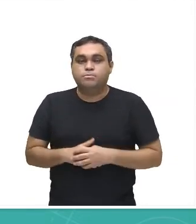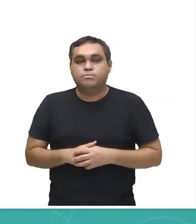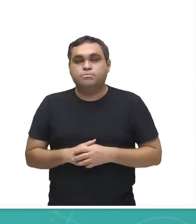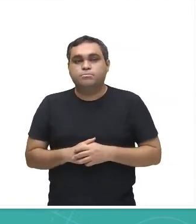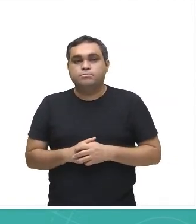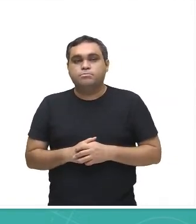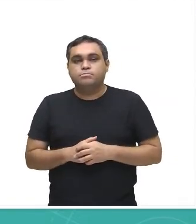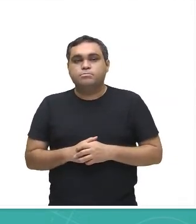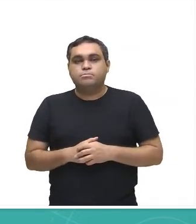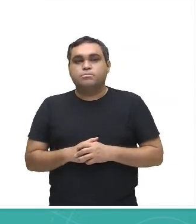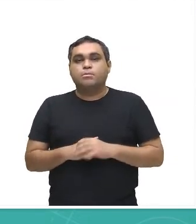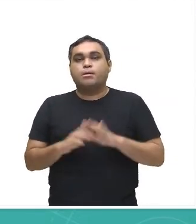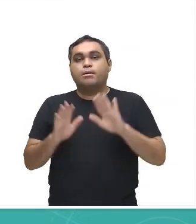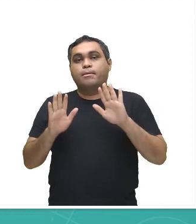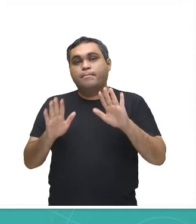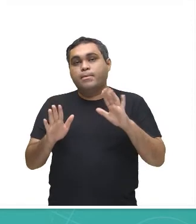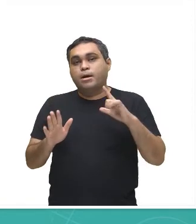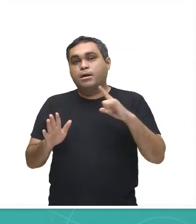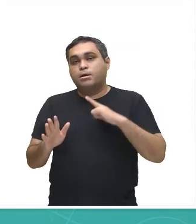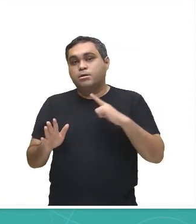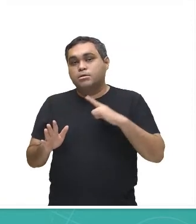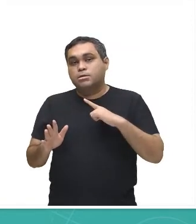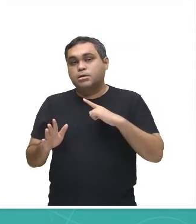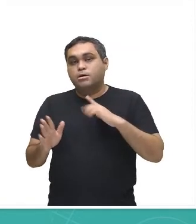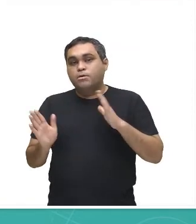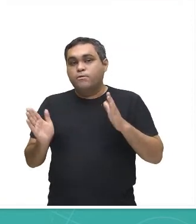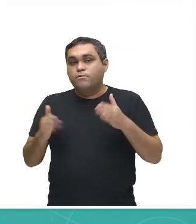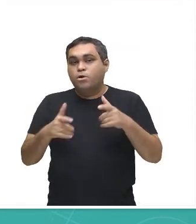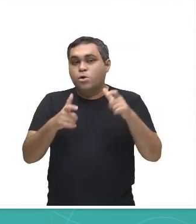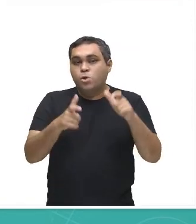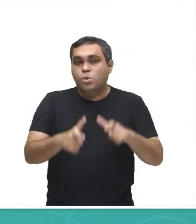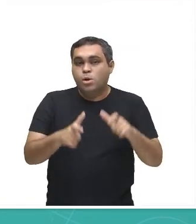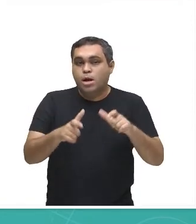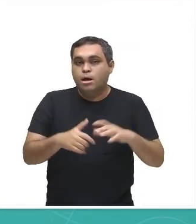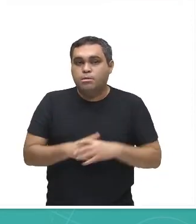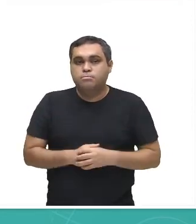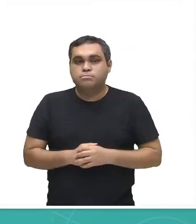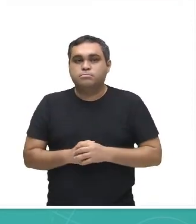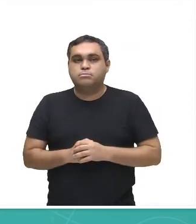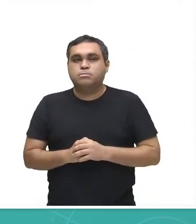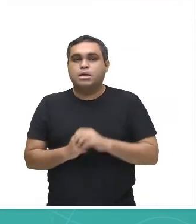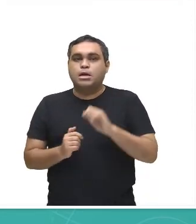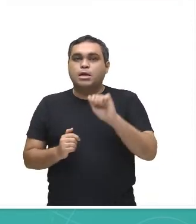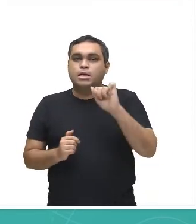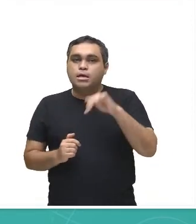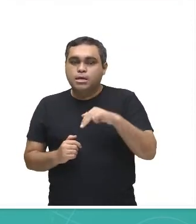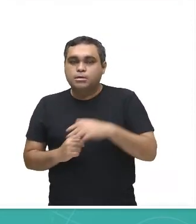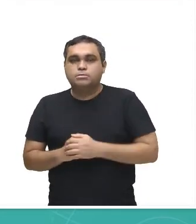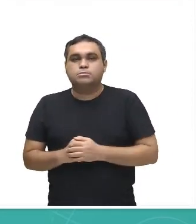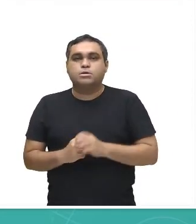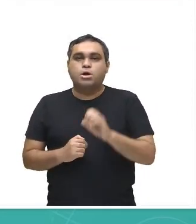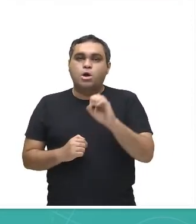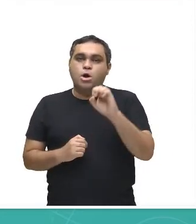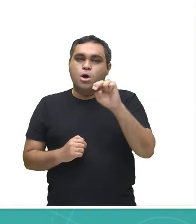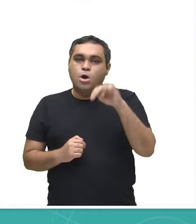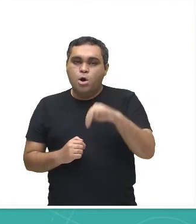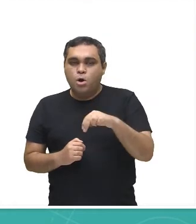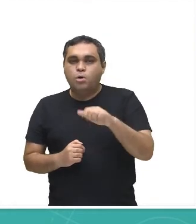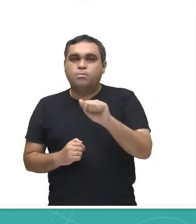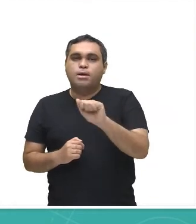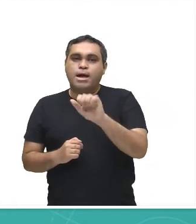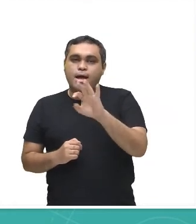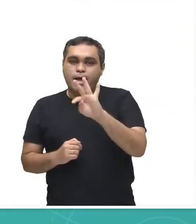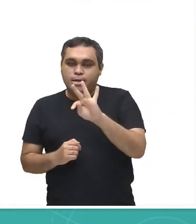de lugar, que no caso na língua inglesa in, on e at. Você vai diferenciar cada uma